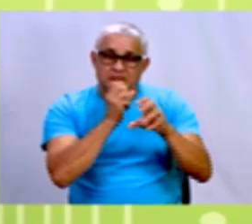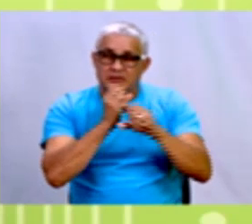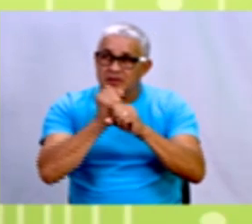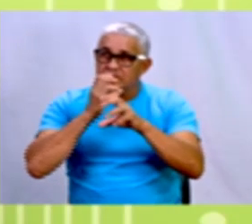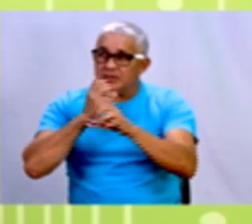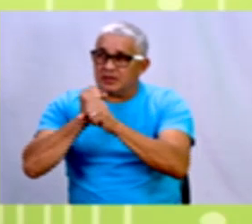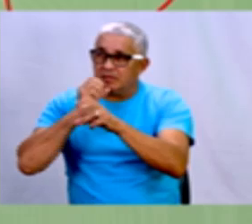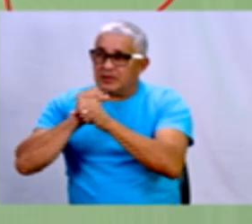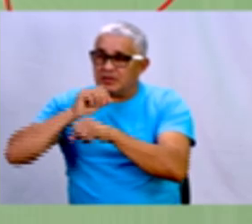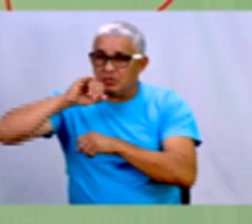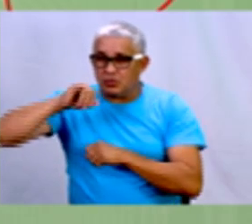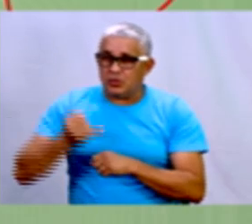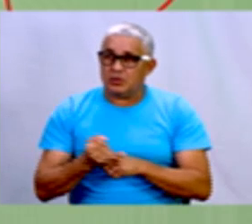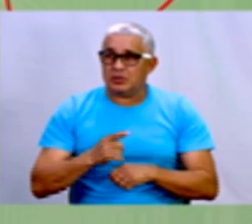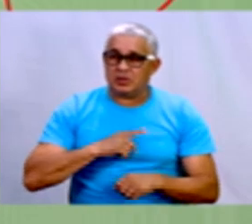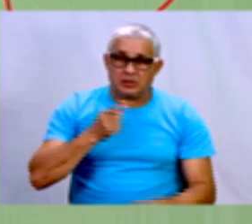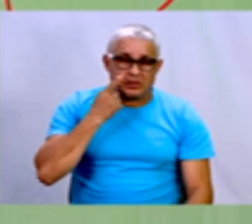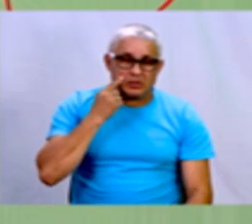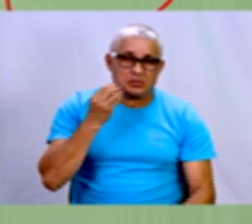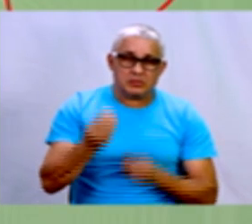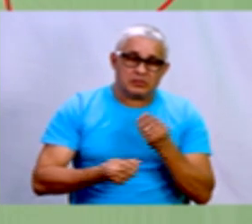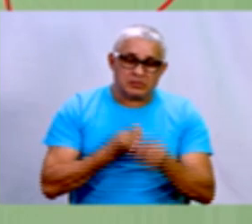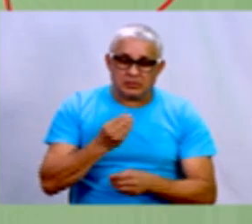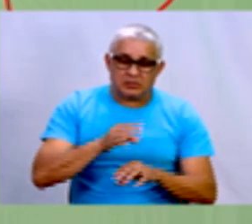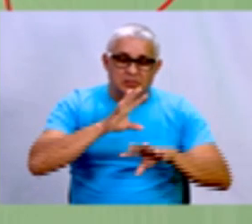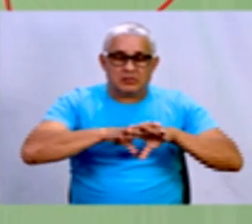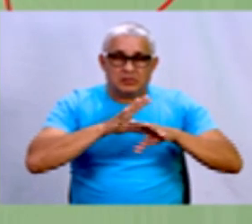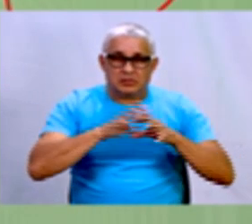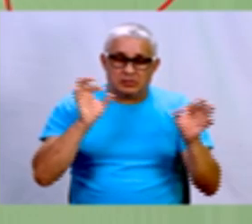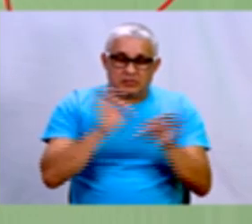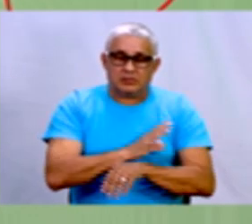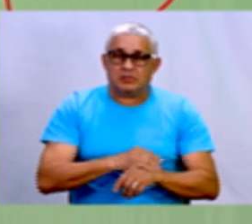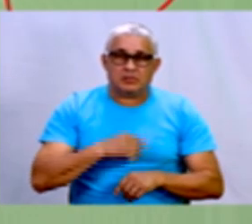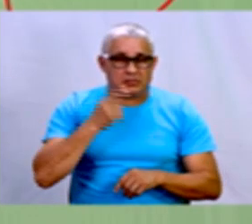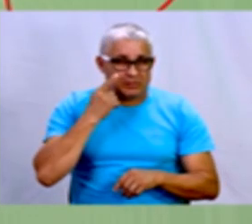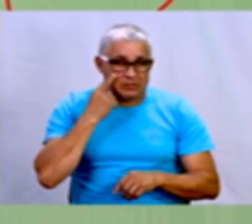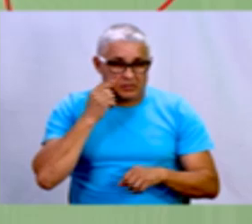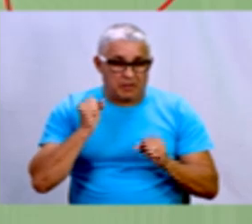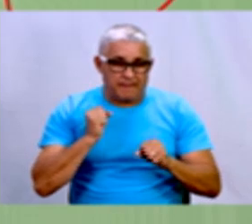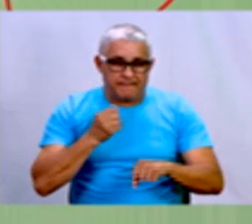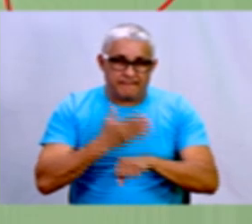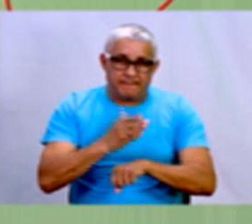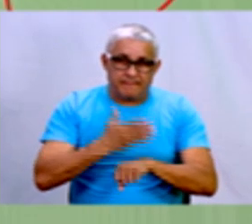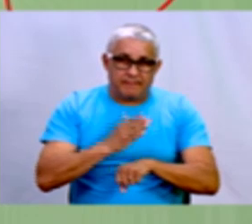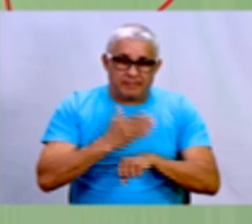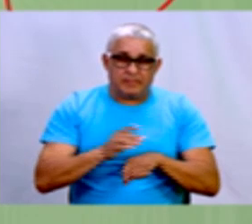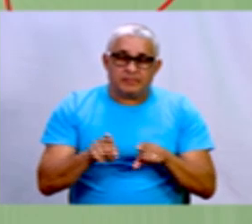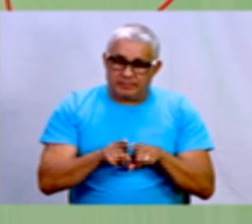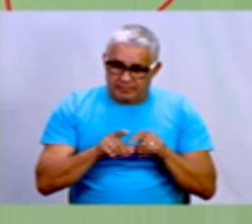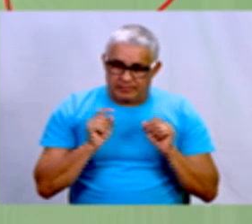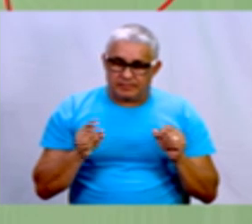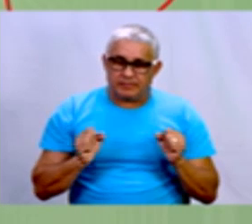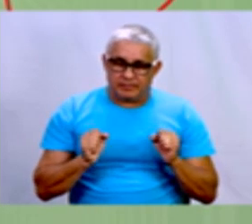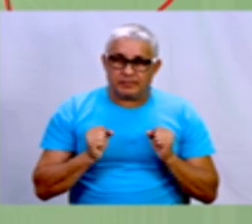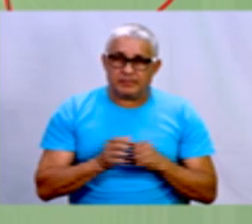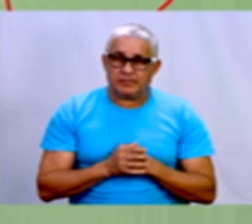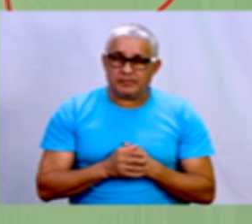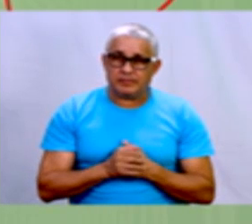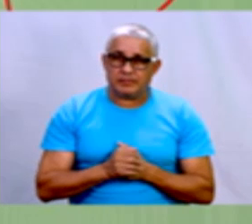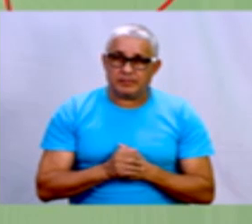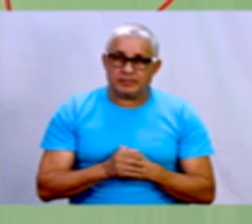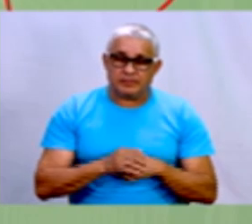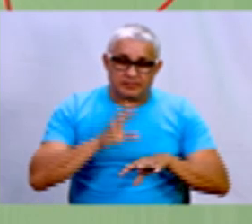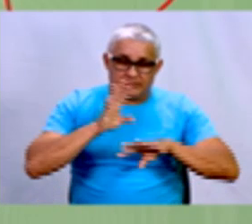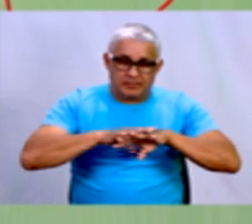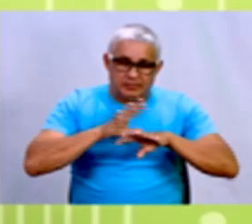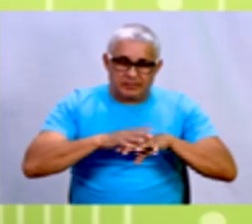tá? E a gente já viu aqui como que ficaria essa tabela. Vocês podem praticar nessa tabela e podem praticar também na tabela